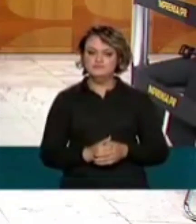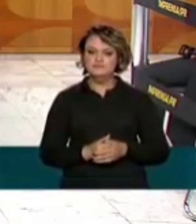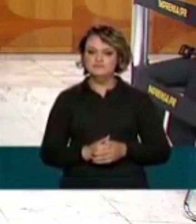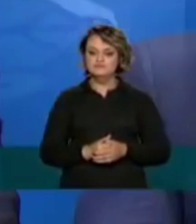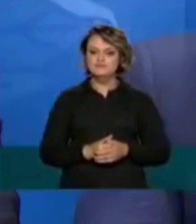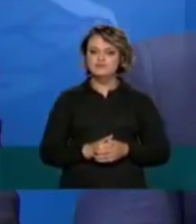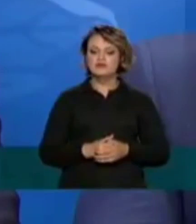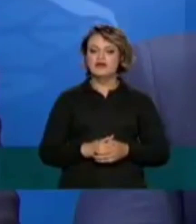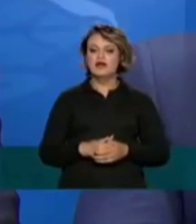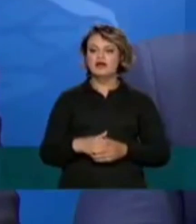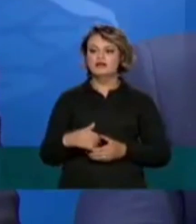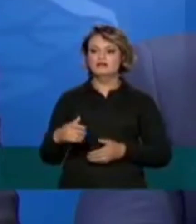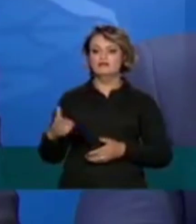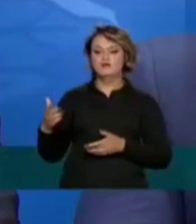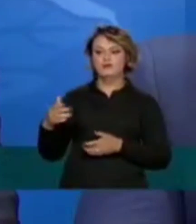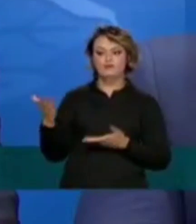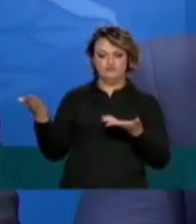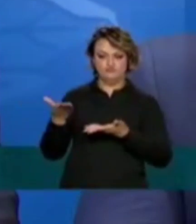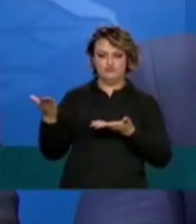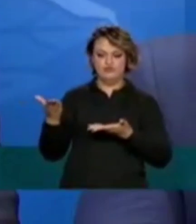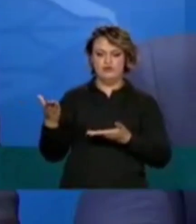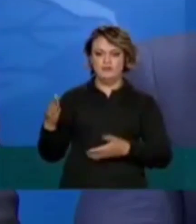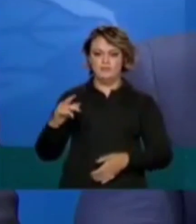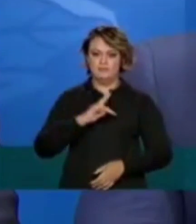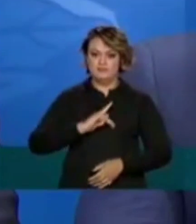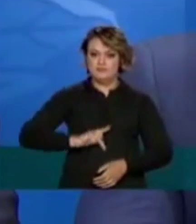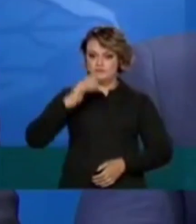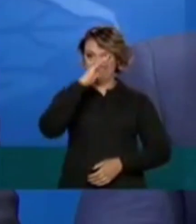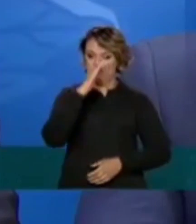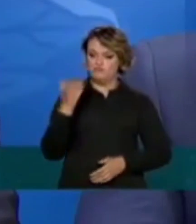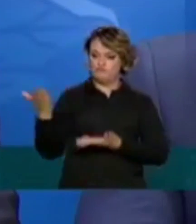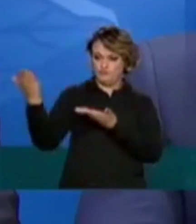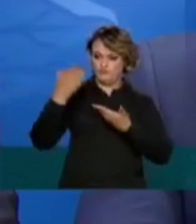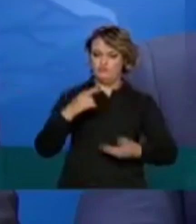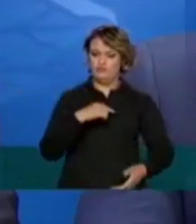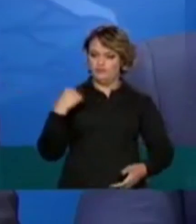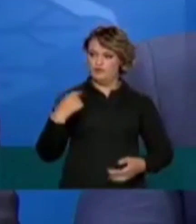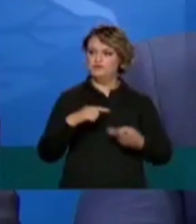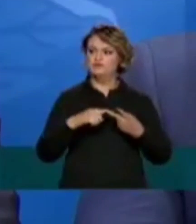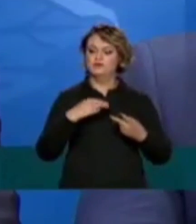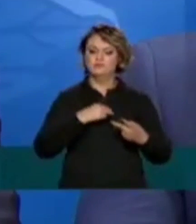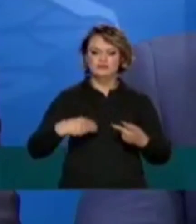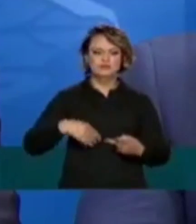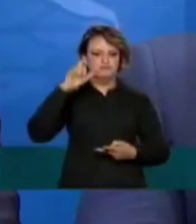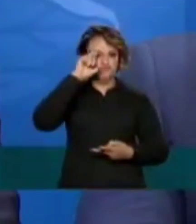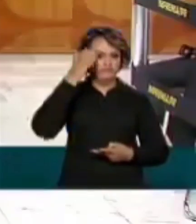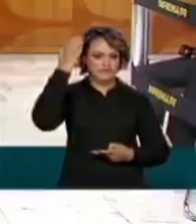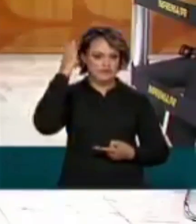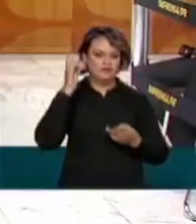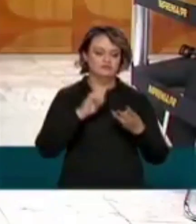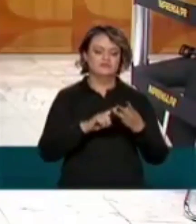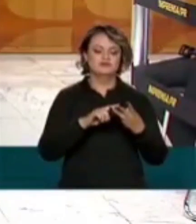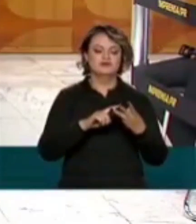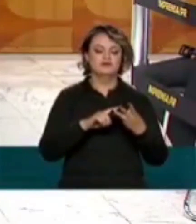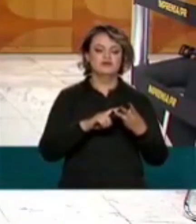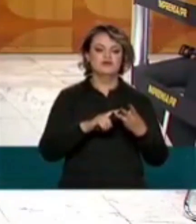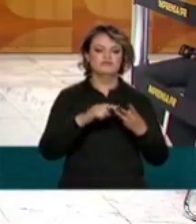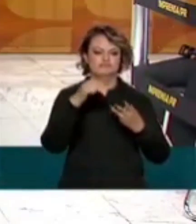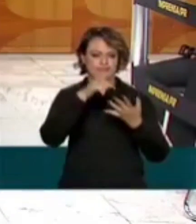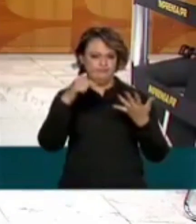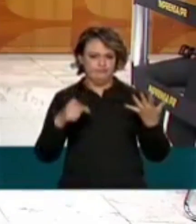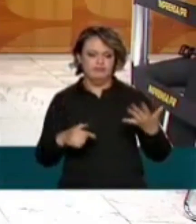fomos convidados hoje pelo presidente Jair Bolsonaro, o ministro Ciro, o ministro Paulo Guedes, o ministro Anderson, o ministro